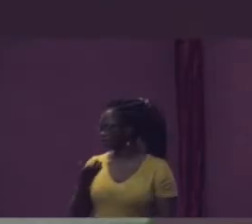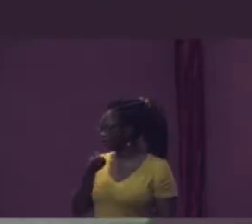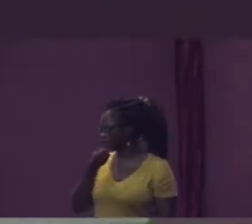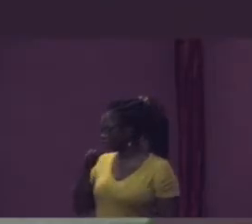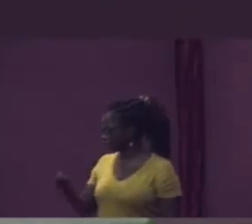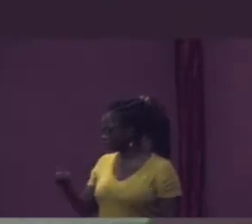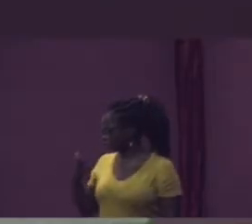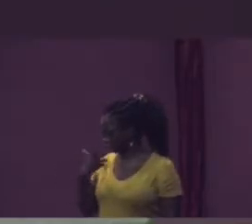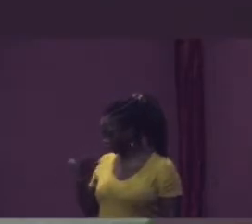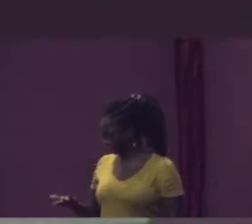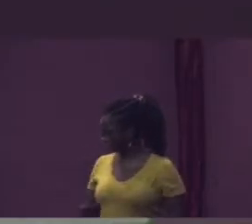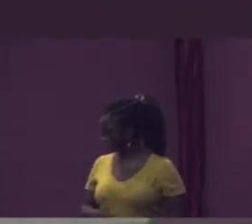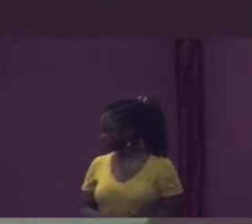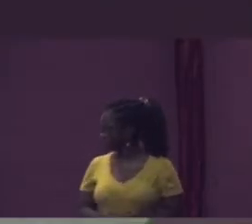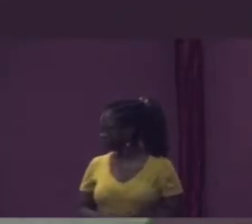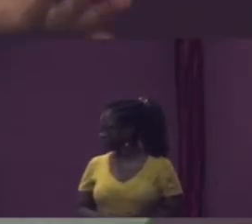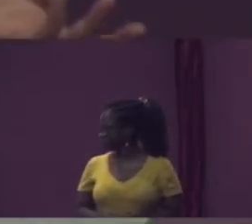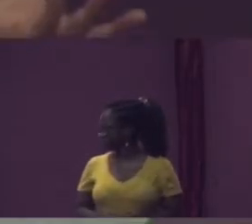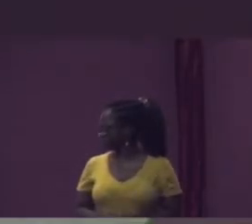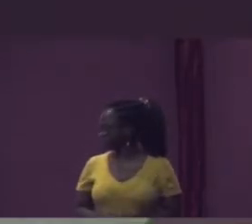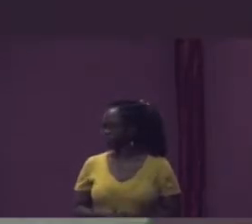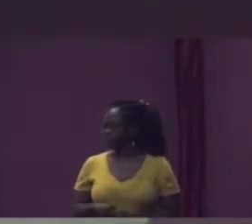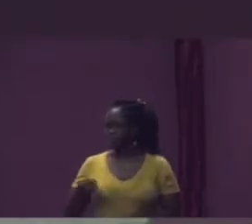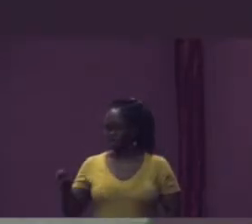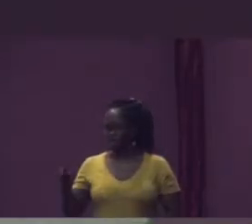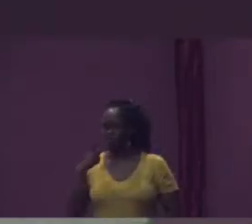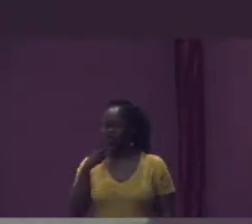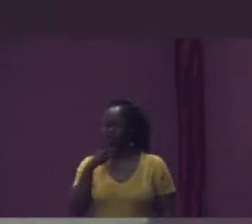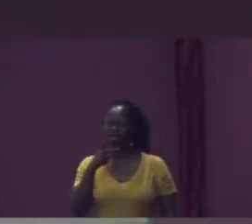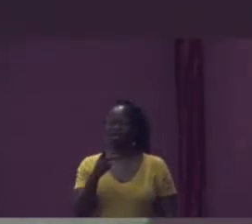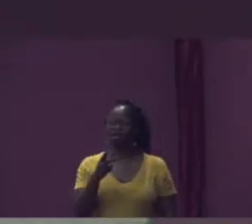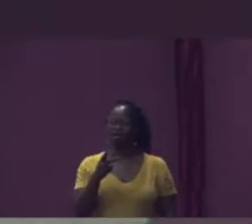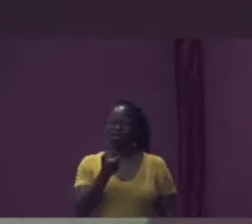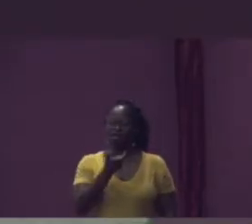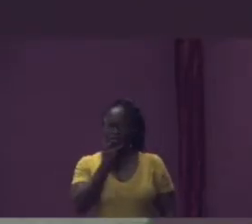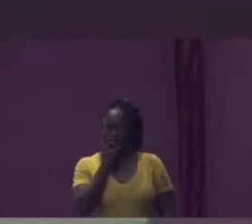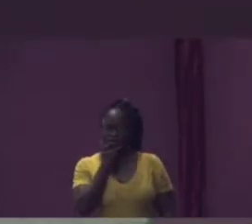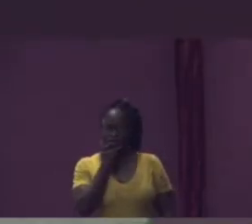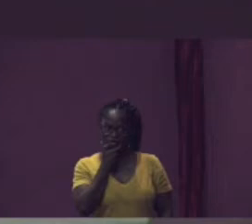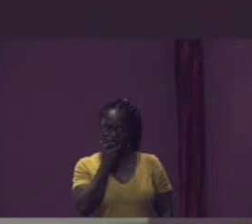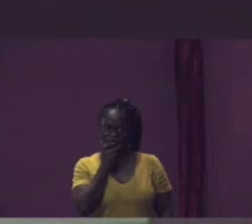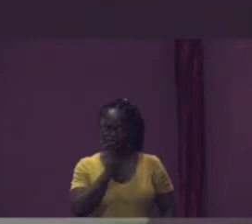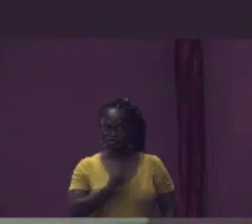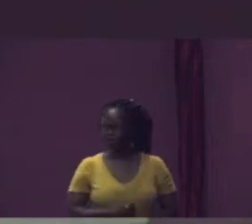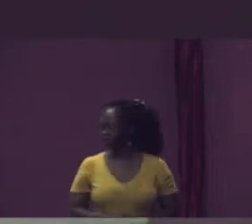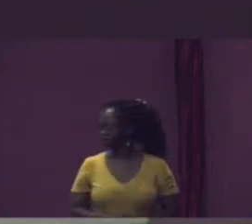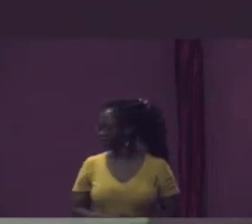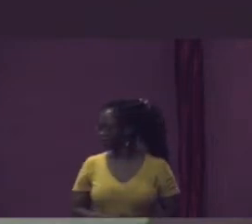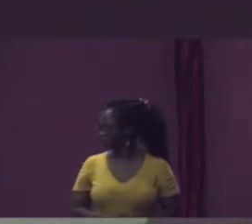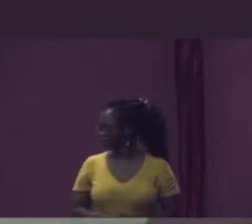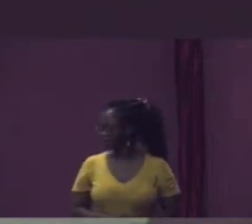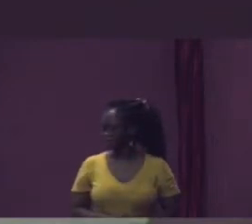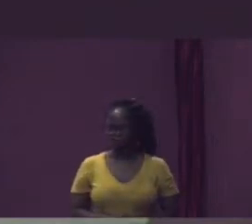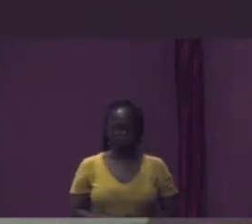speak first. e ela vai falar em inglês. E, ok.